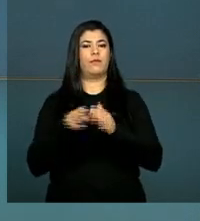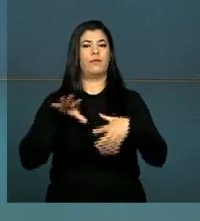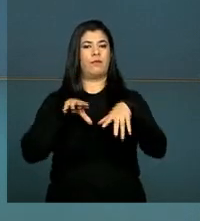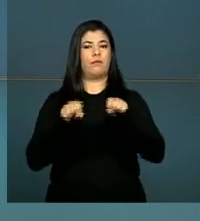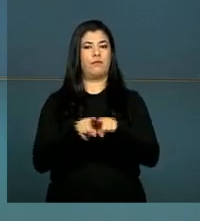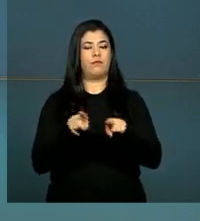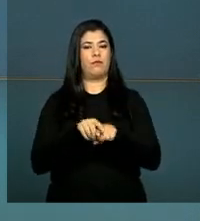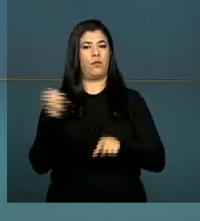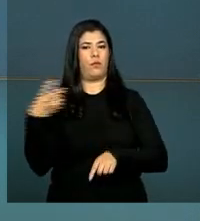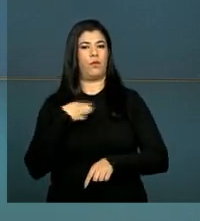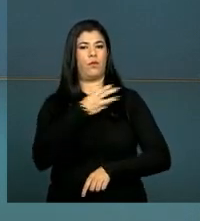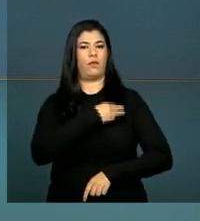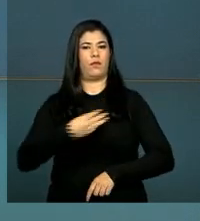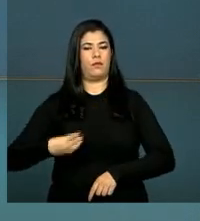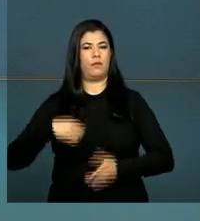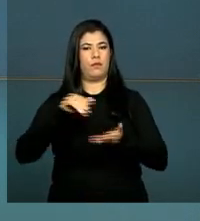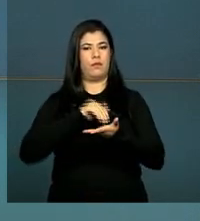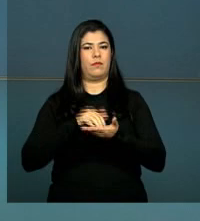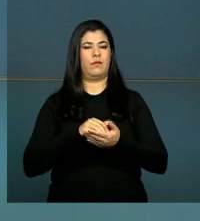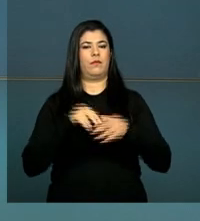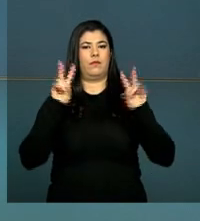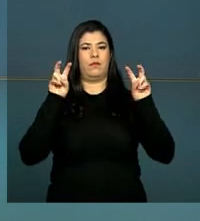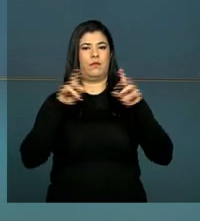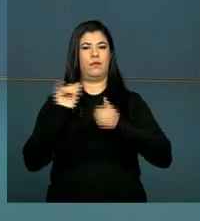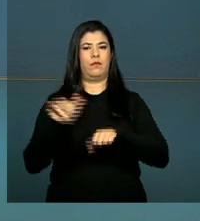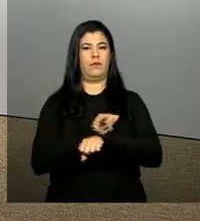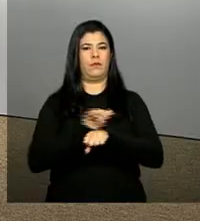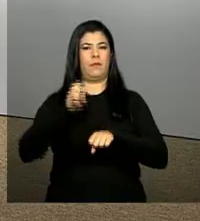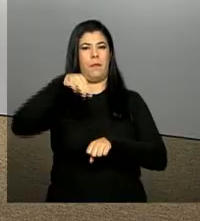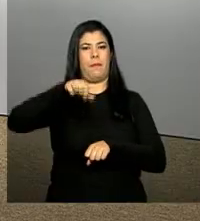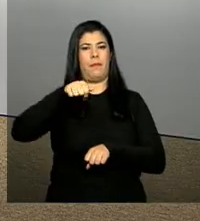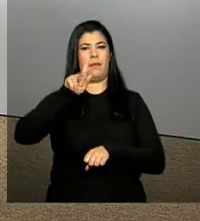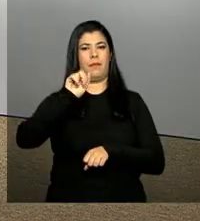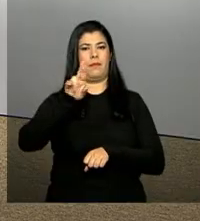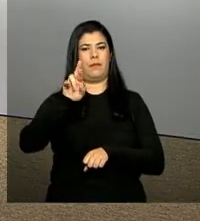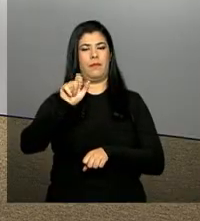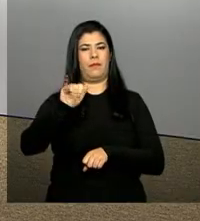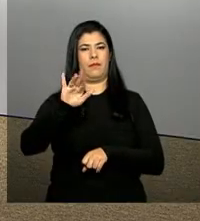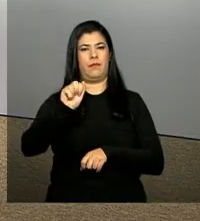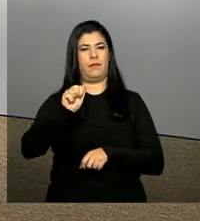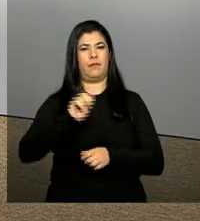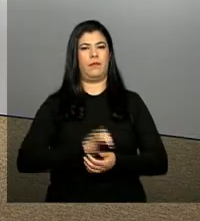ministro da secretaria de assuntos estratégicos Mangabeira unger vamos